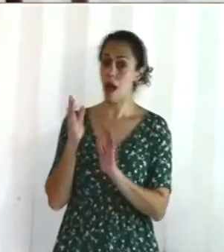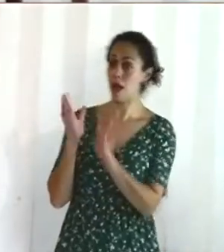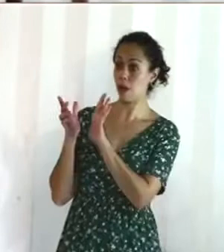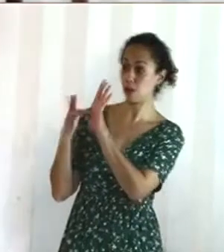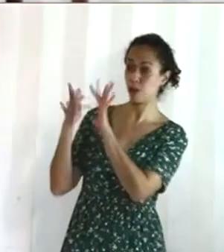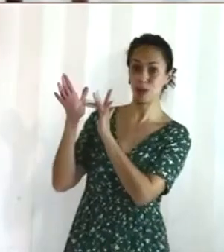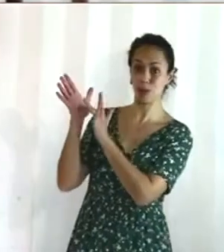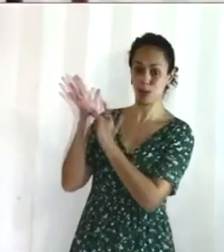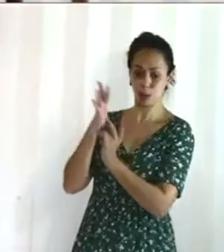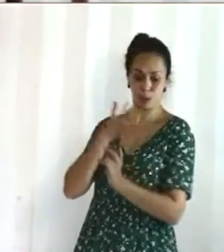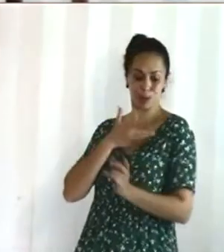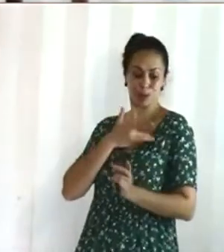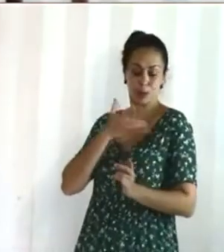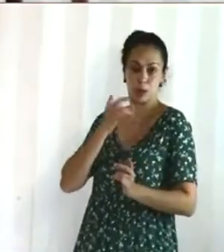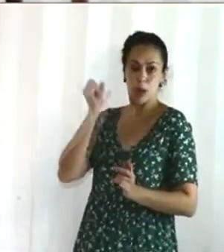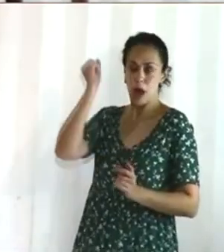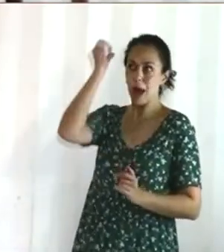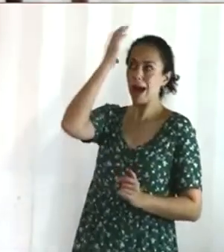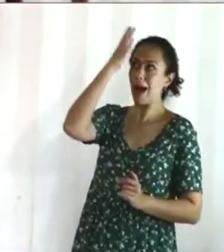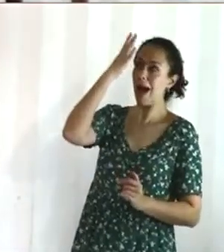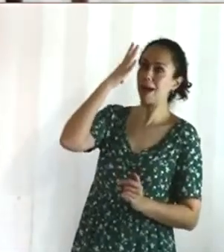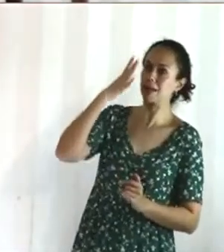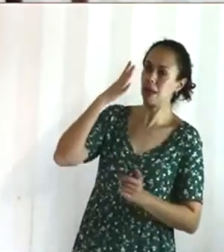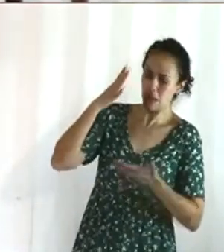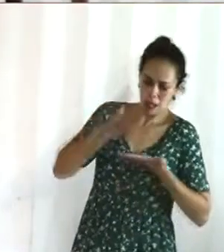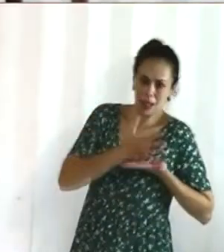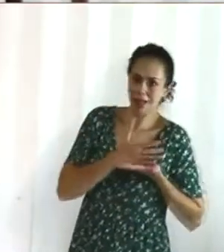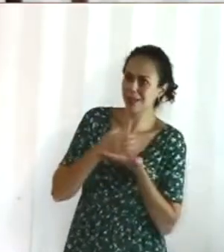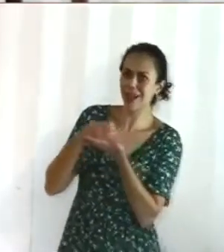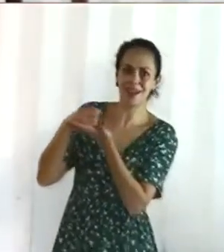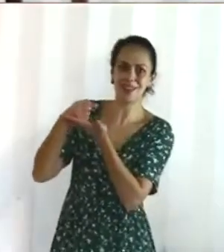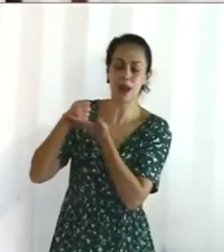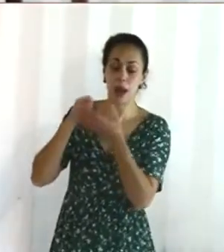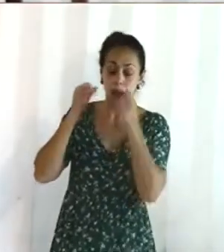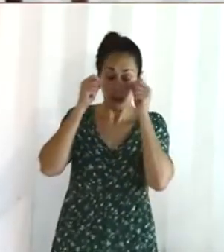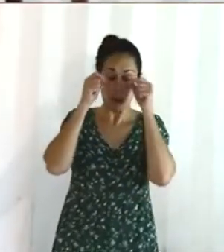a salvação. Por isso que a Escritura vai dizer que já não há